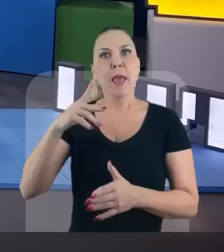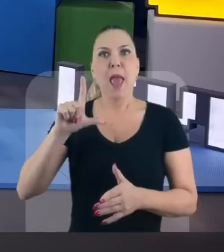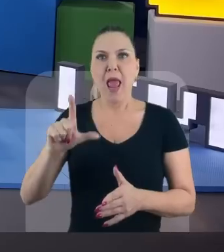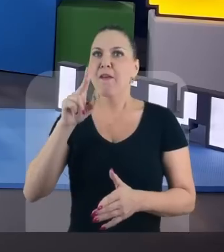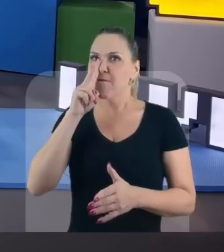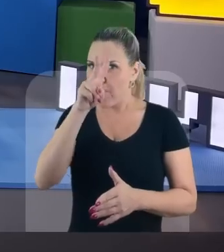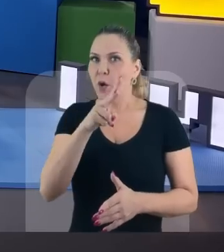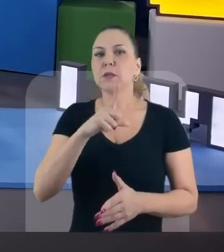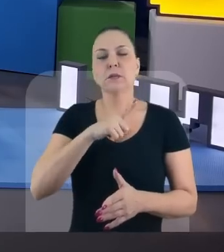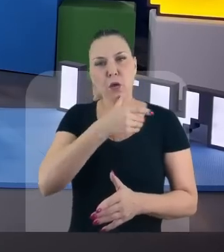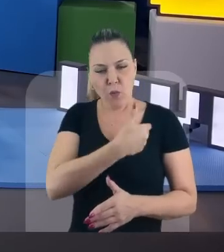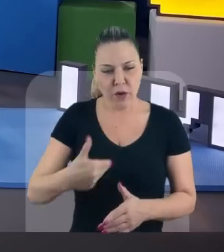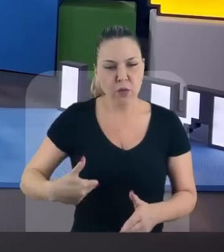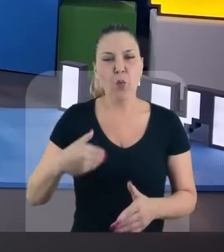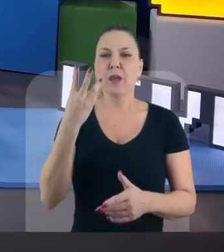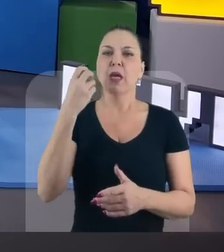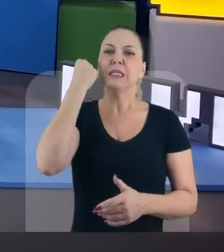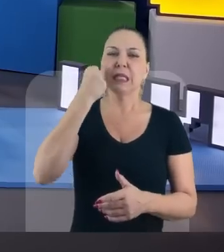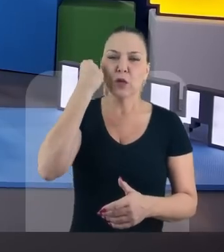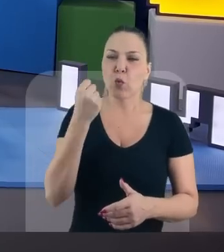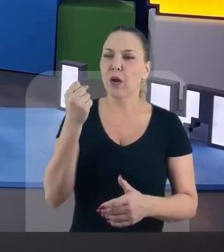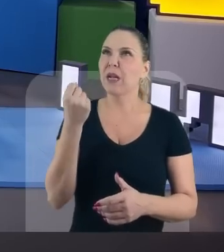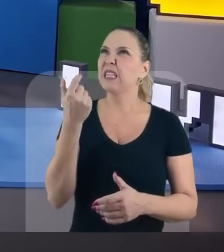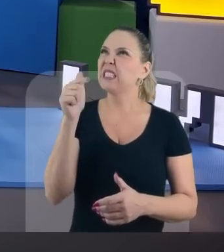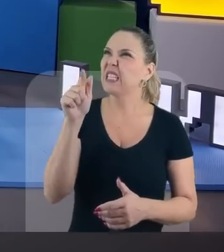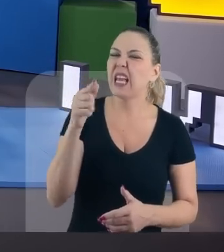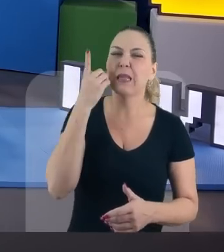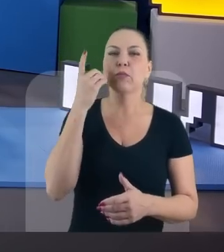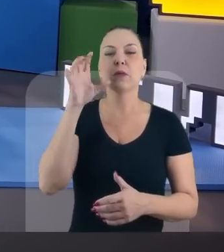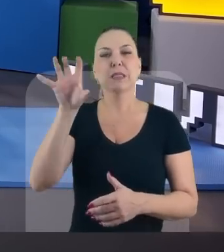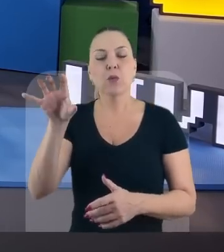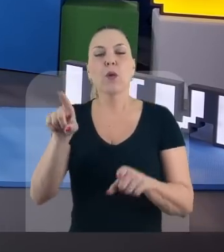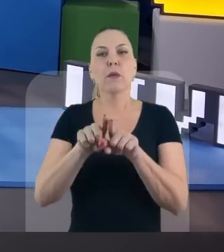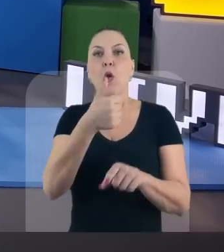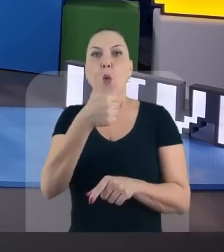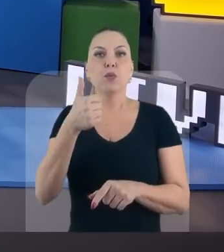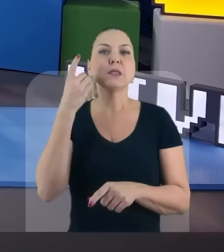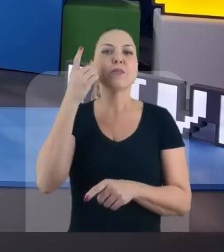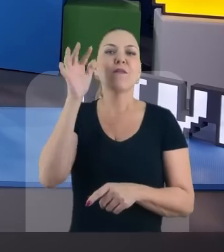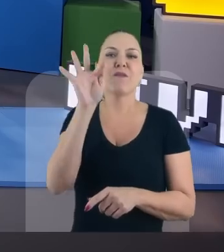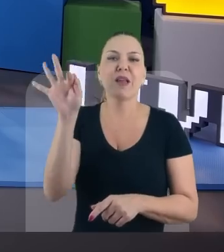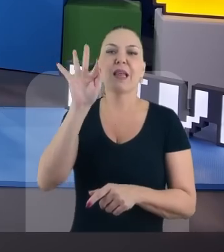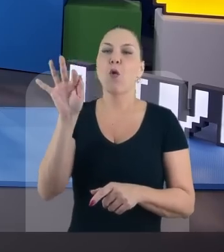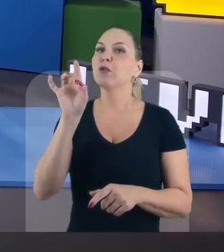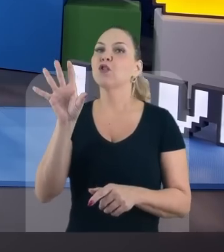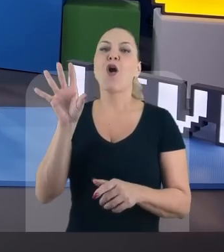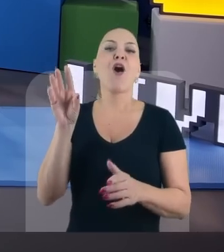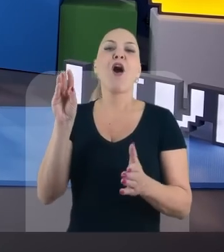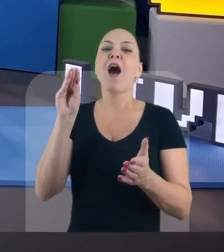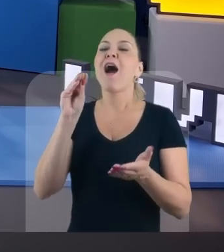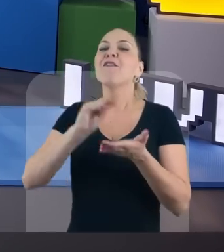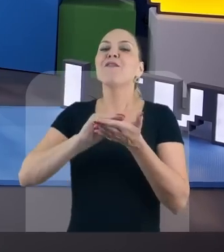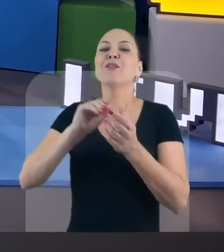o governador, os 3 senadores, 17 deputados estaduais, 11 federais. Só ainda não temos a capital do